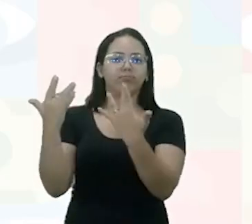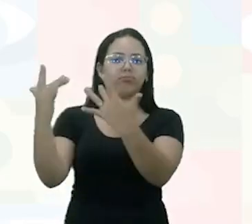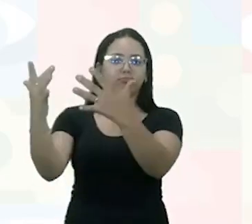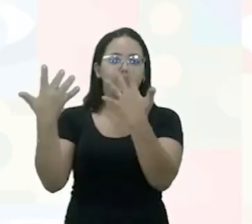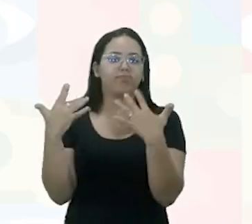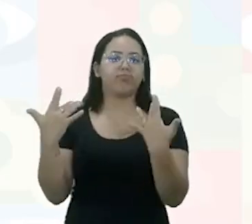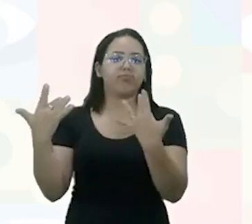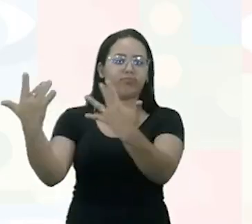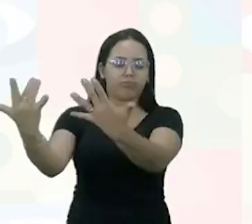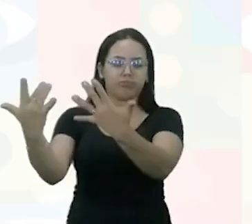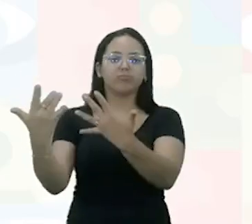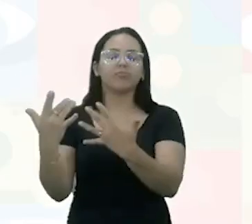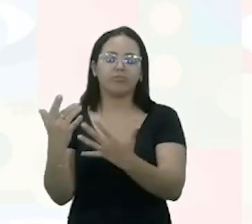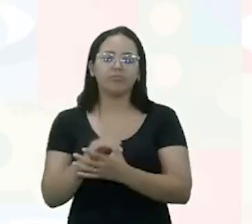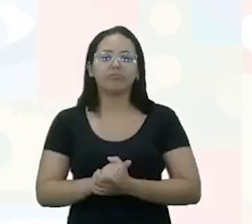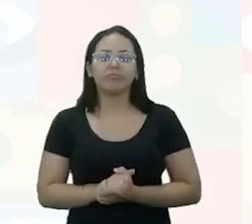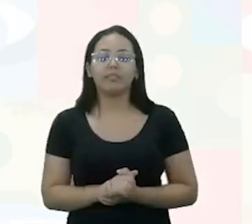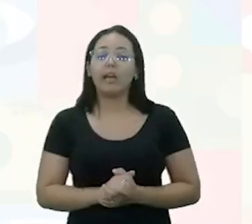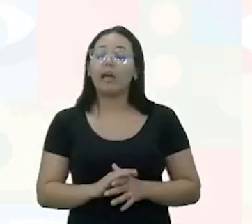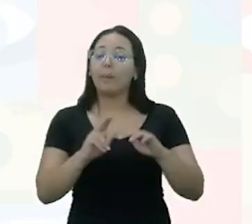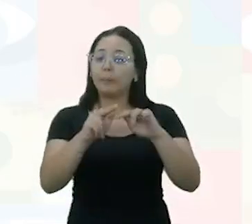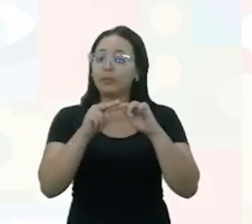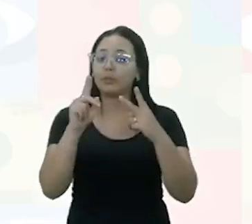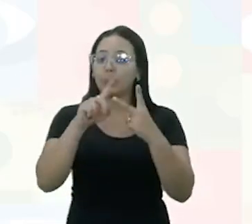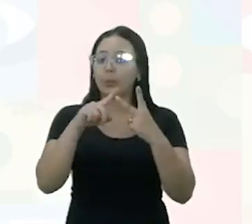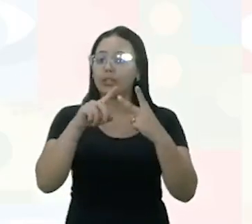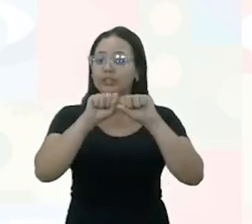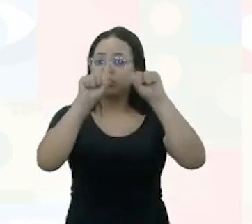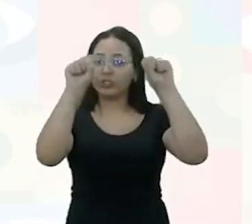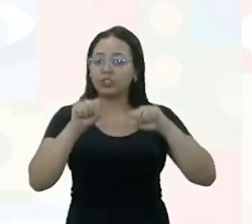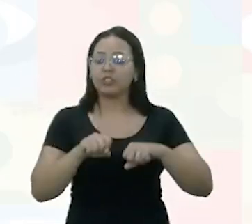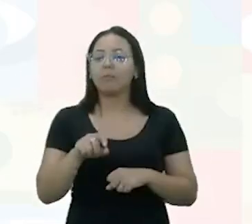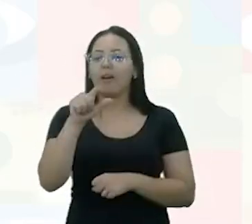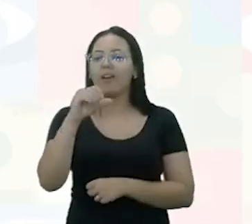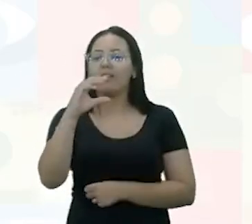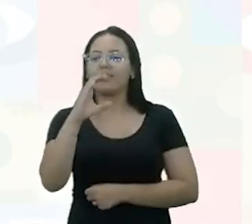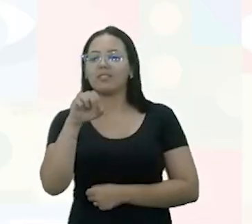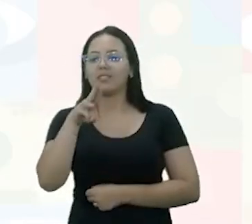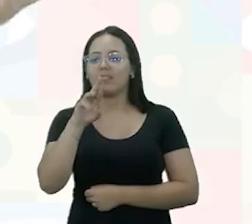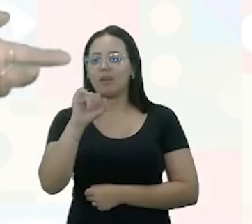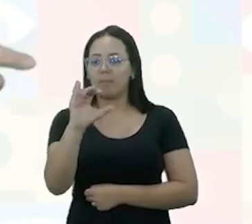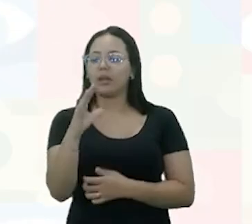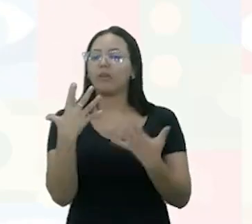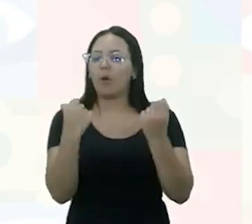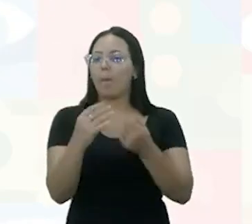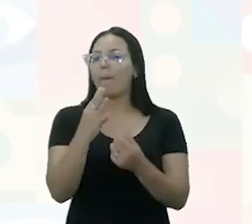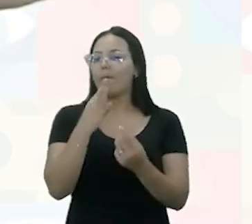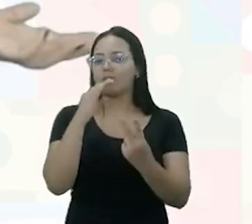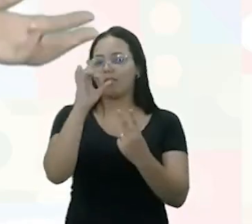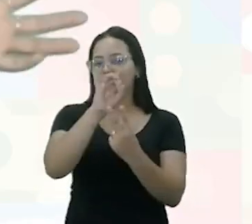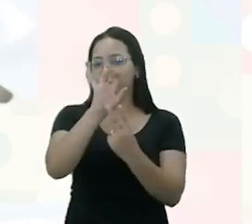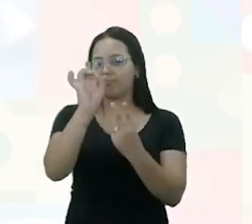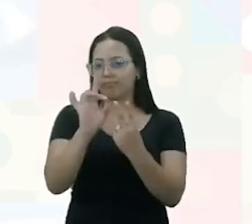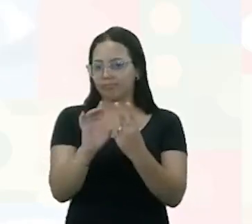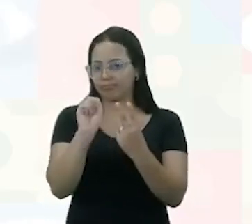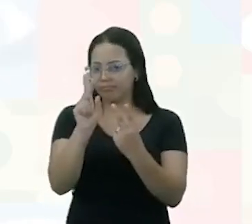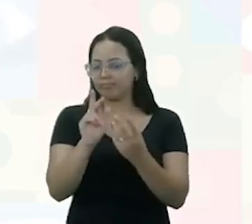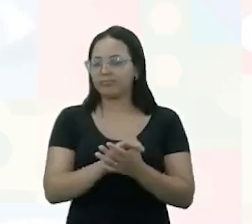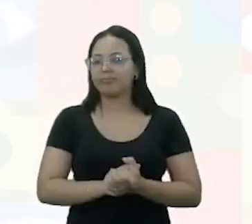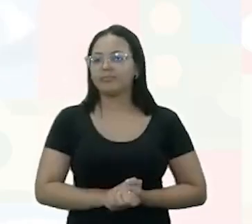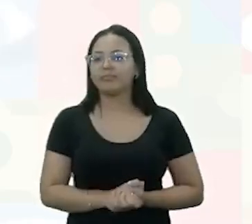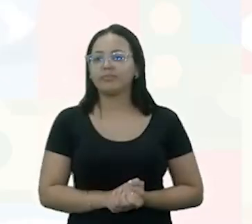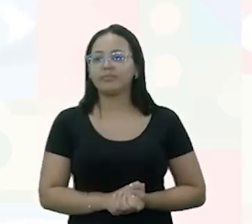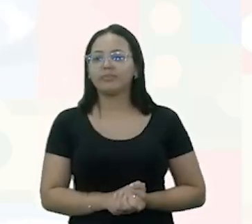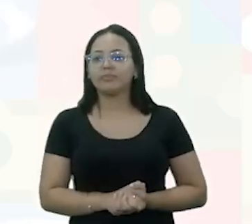que refletiam a luz. E esse sistema é chamado de CMYK. Vamos conhecer cada um desses agora.